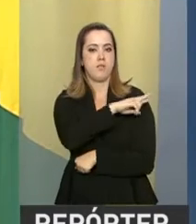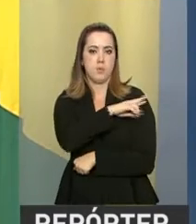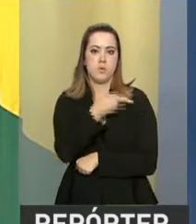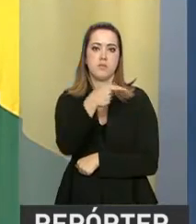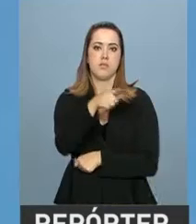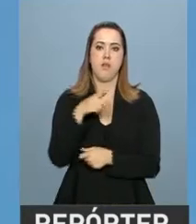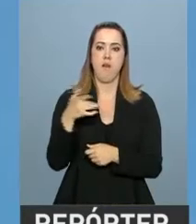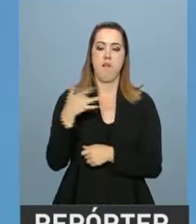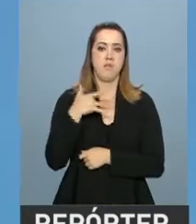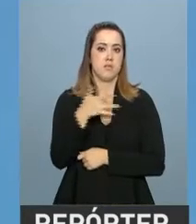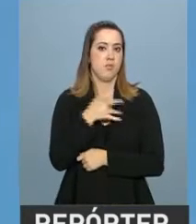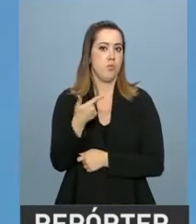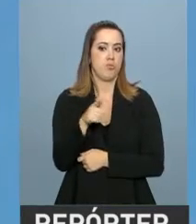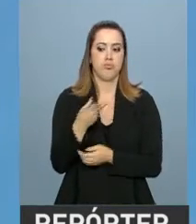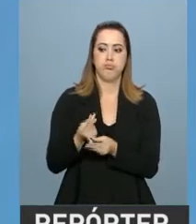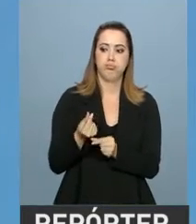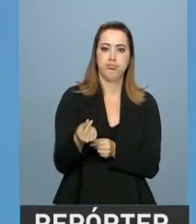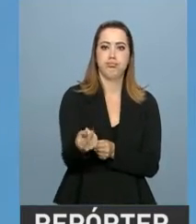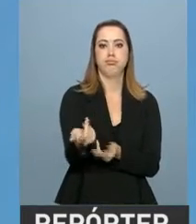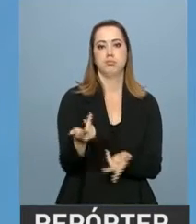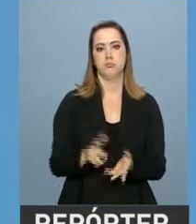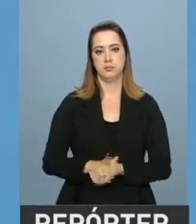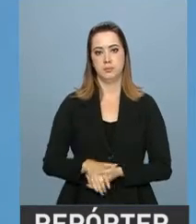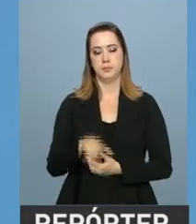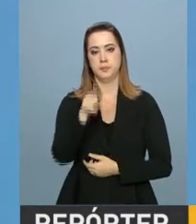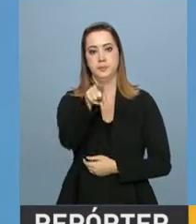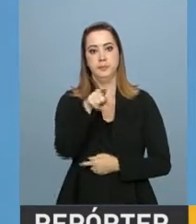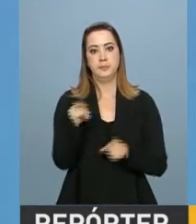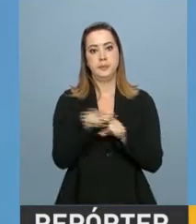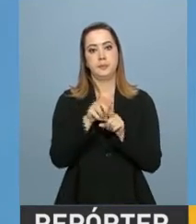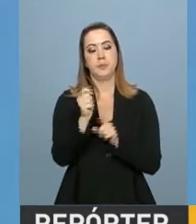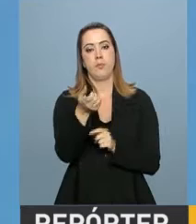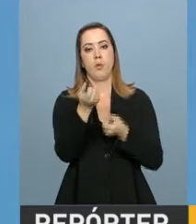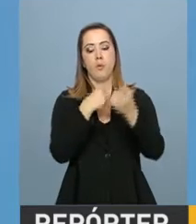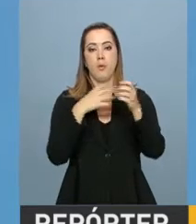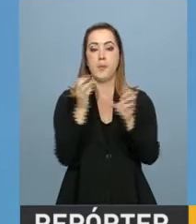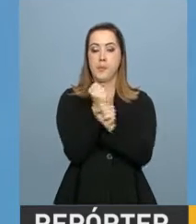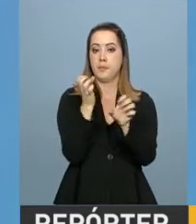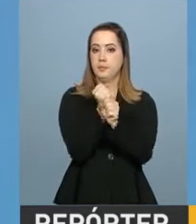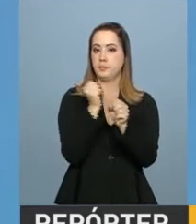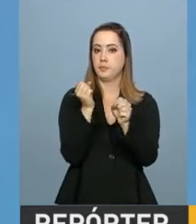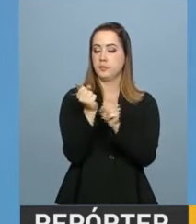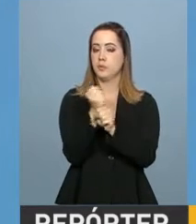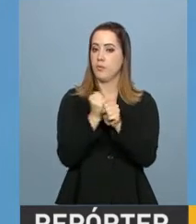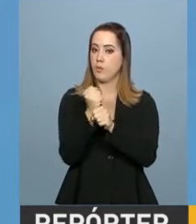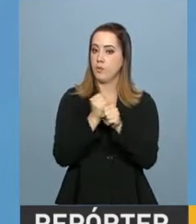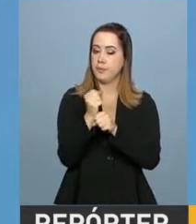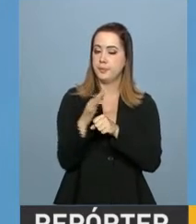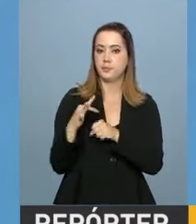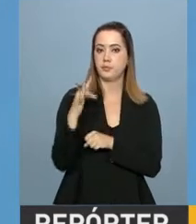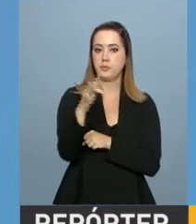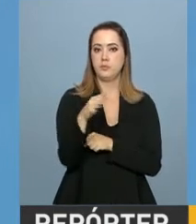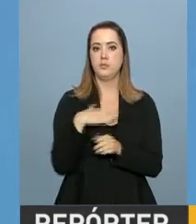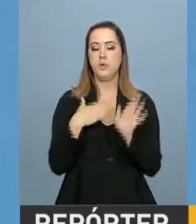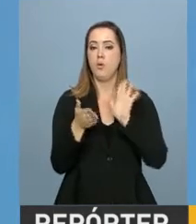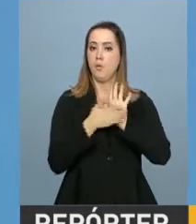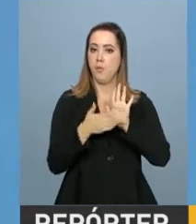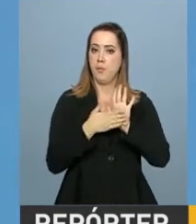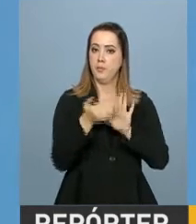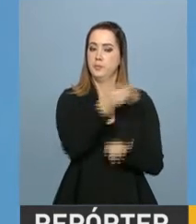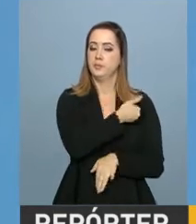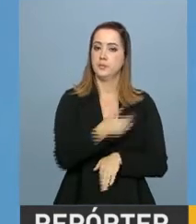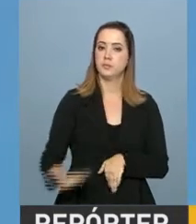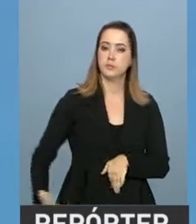financeira michel temer também falou sobre o orçamento do ano que vem o presidente disse que a proposta do governo já